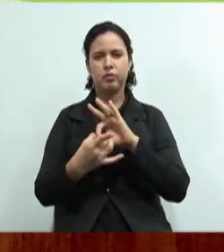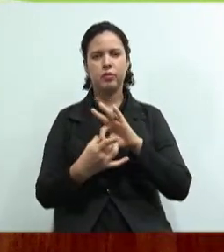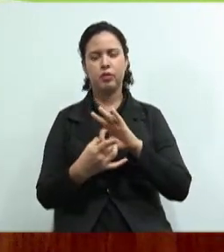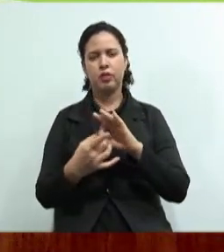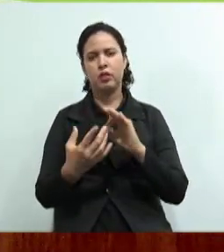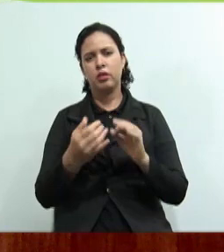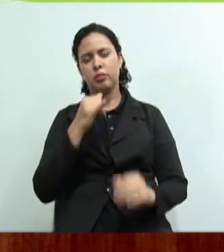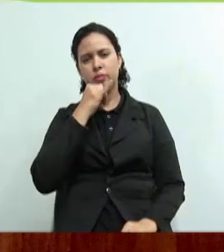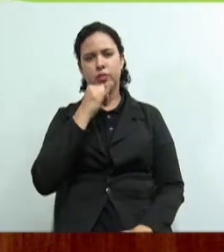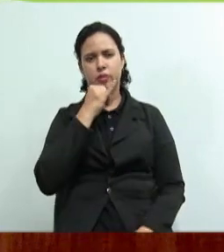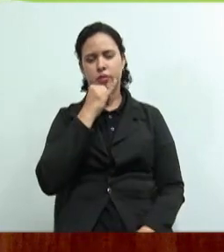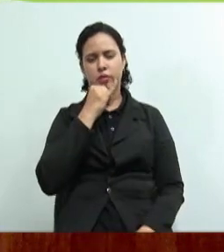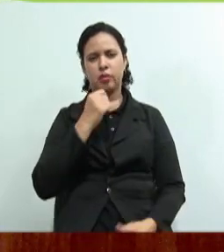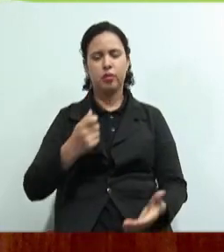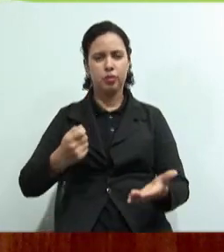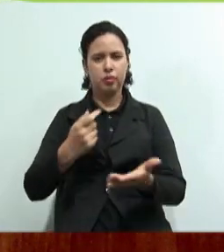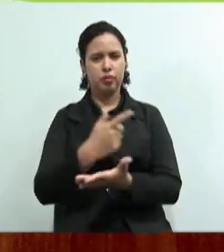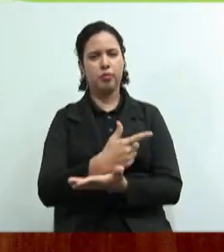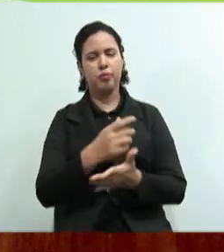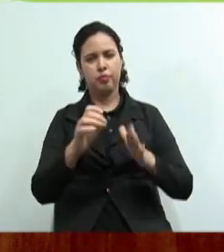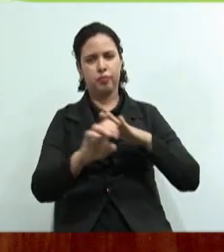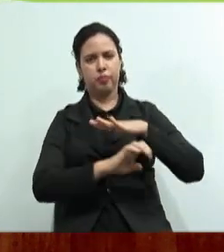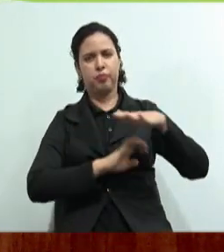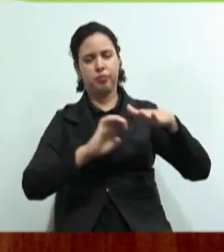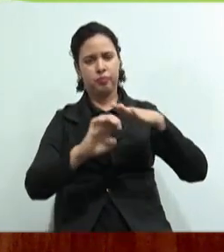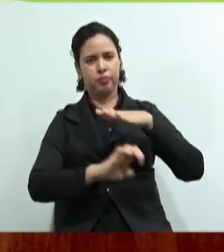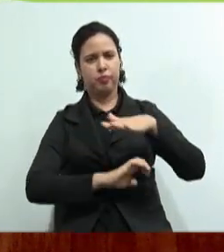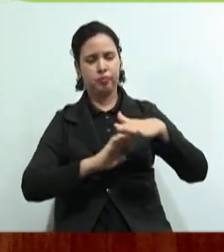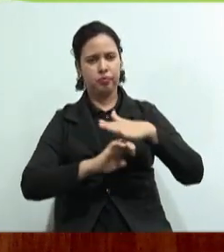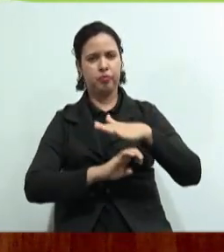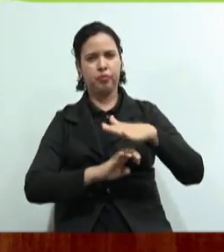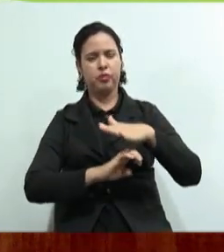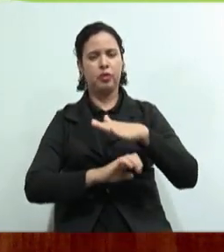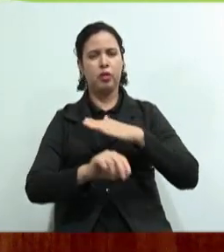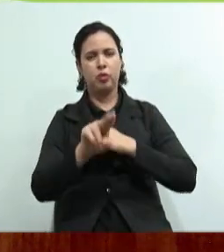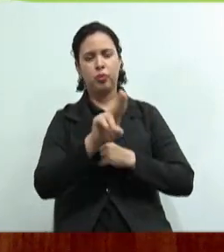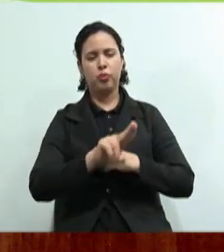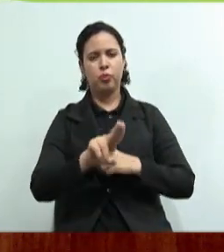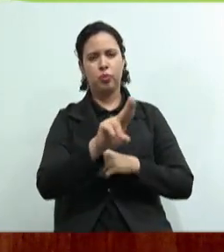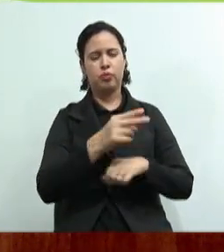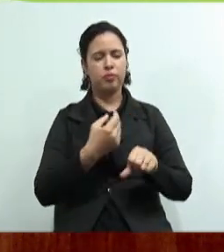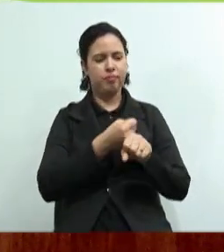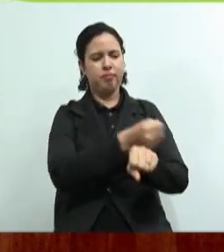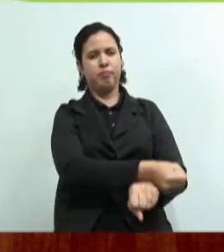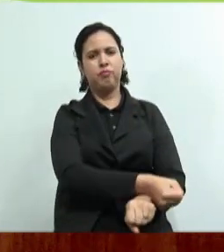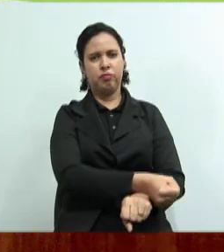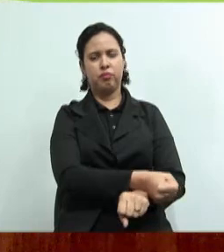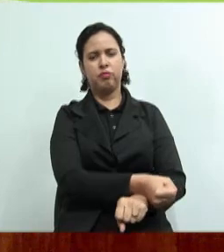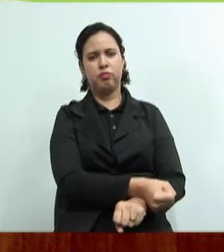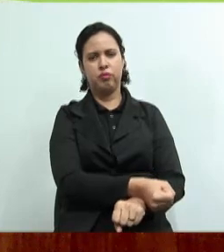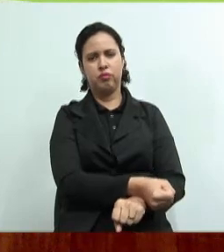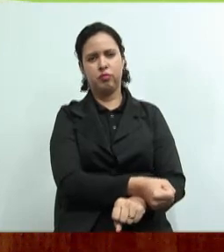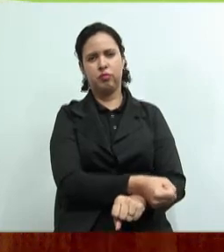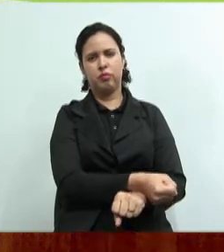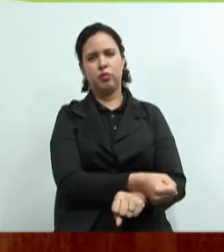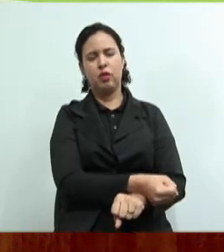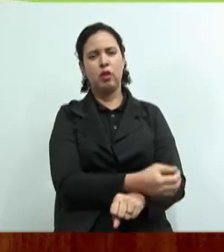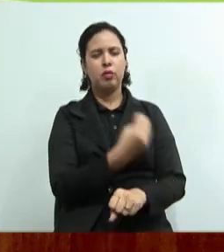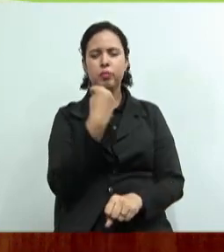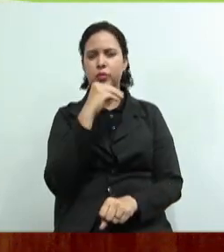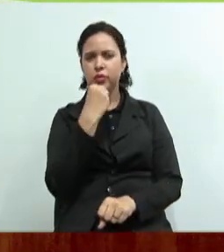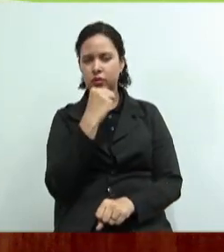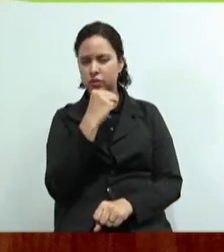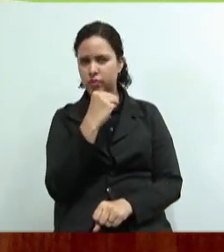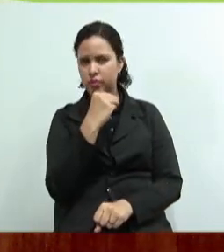comprar produtos de empresas que utilizam trabalho escravo, que ganham dinheiro em cima da exploração máxima de homens, mulheres e até